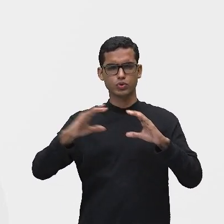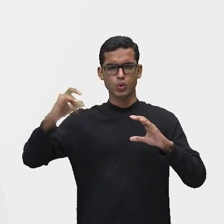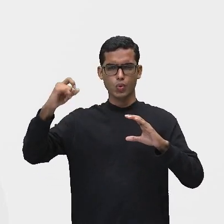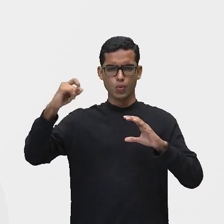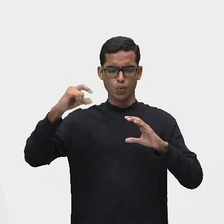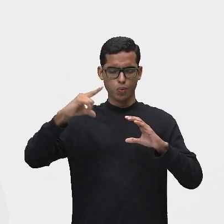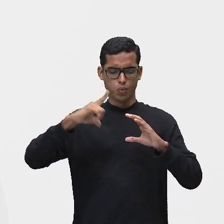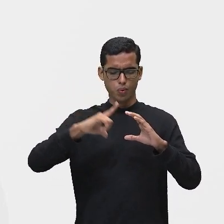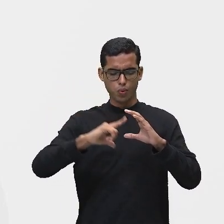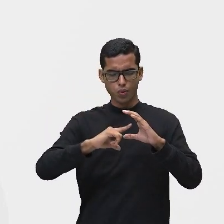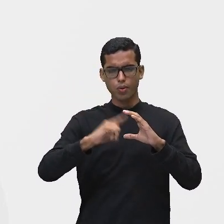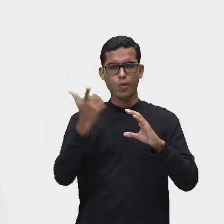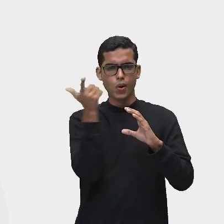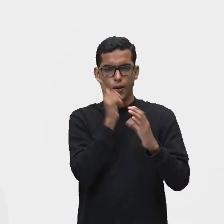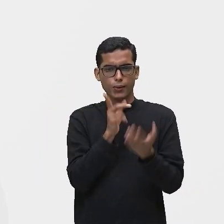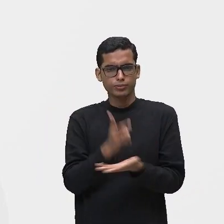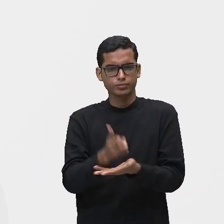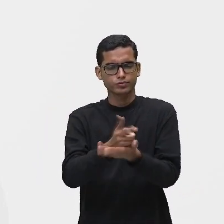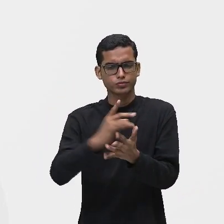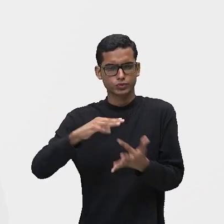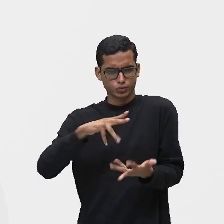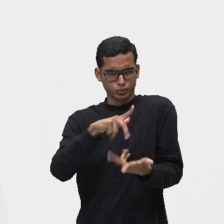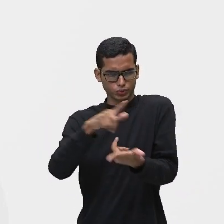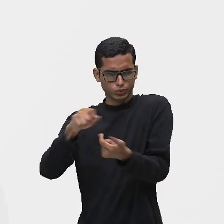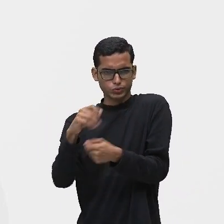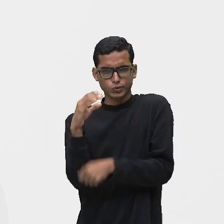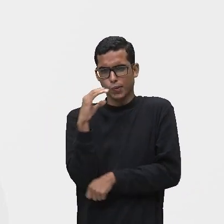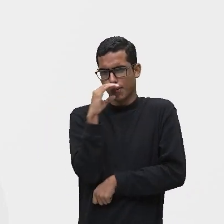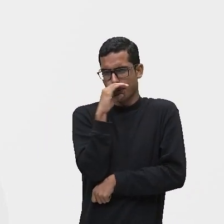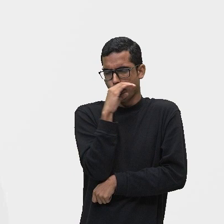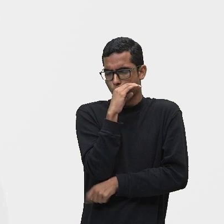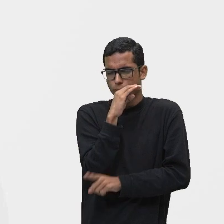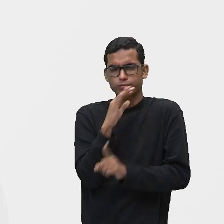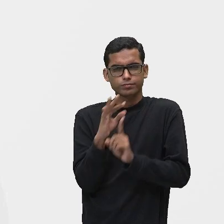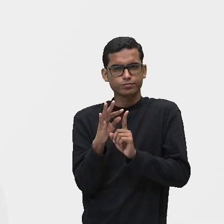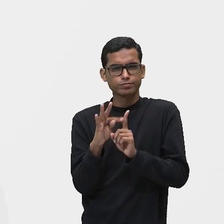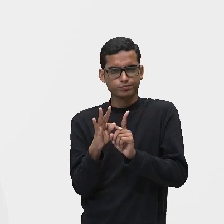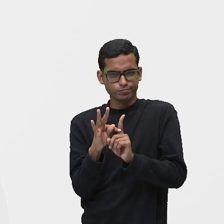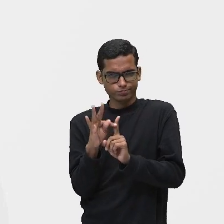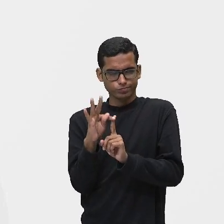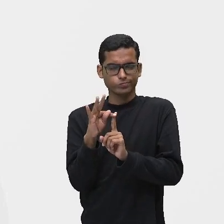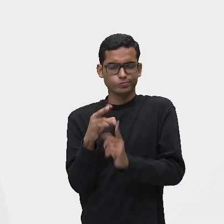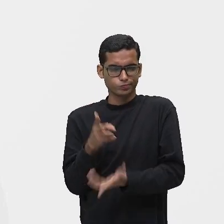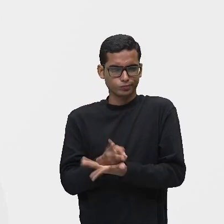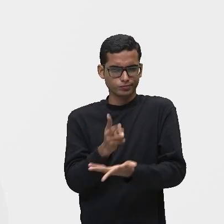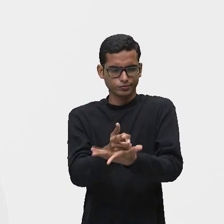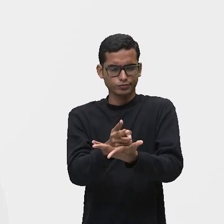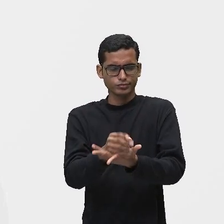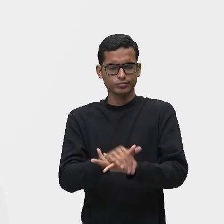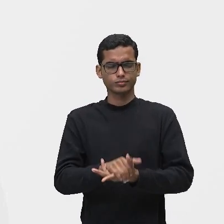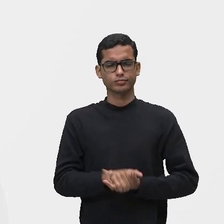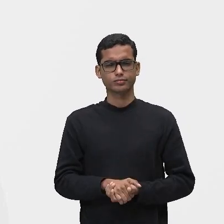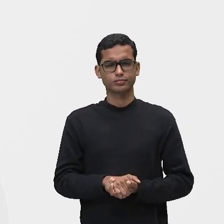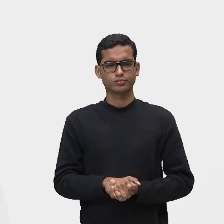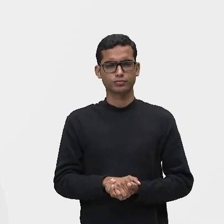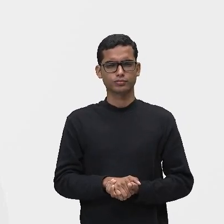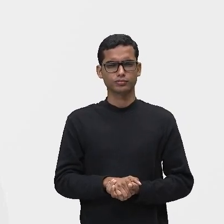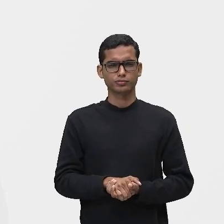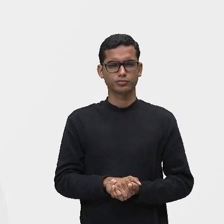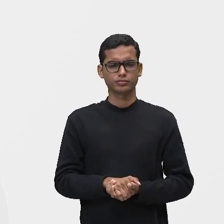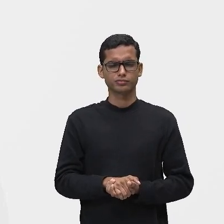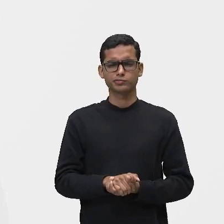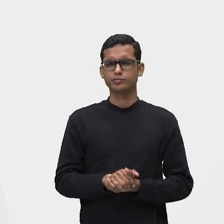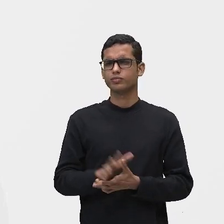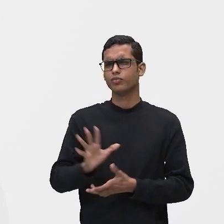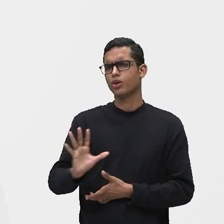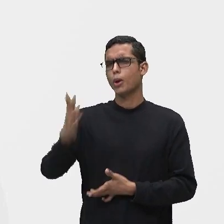para manter essa Terra aquecida, né? É o quê? Acontece, por que isso